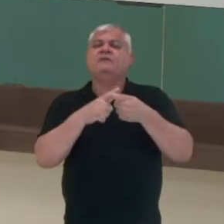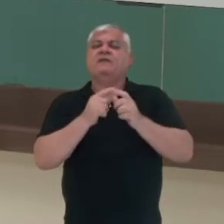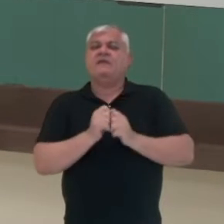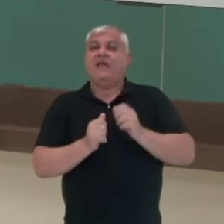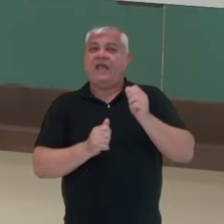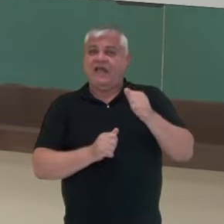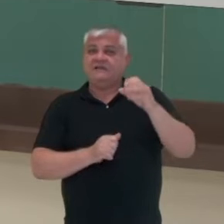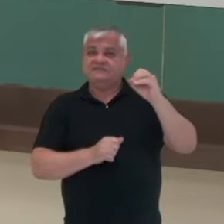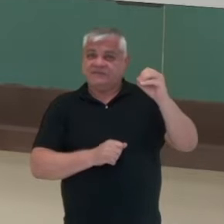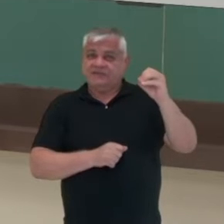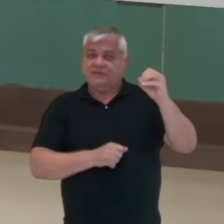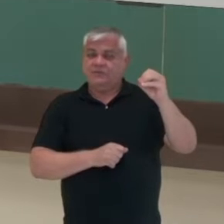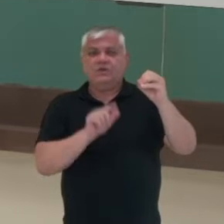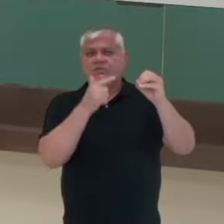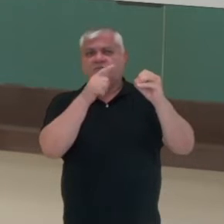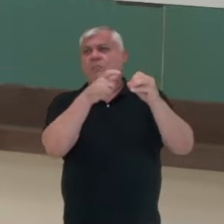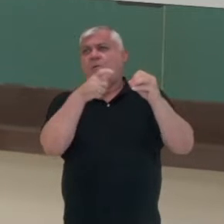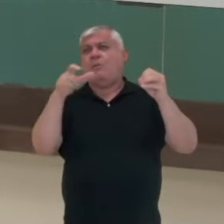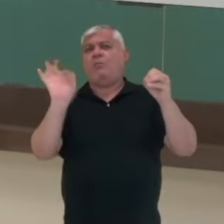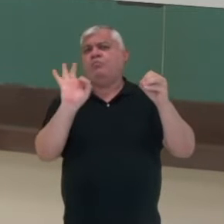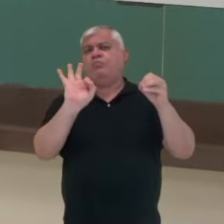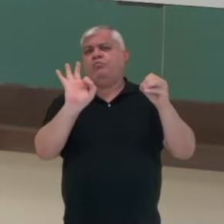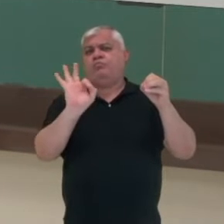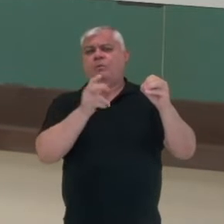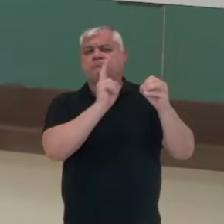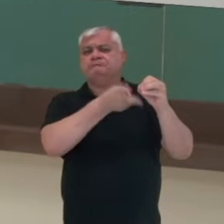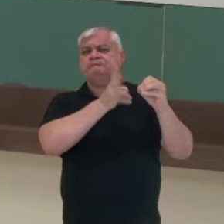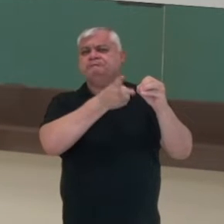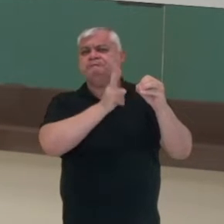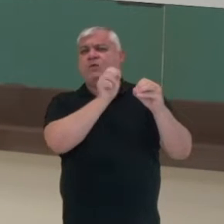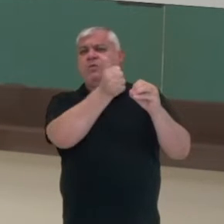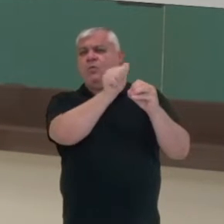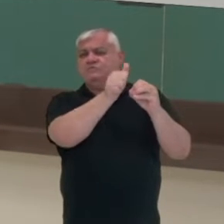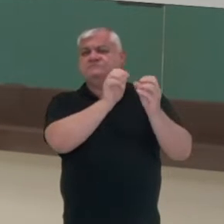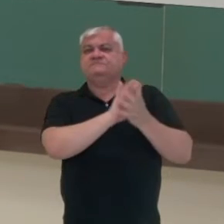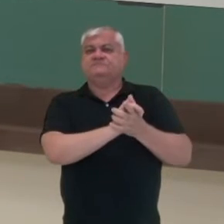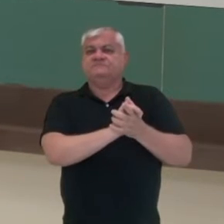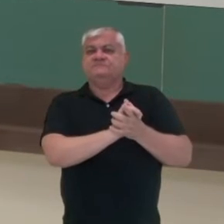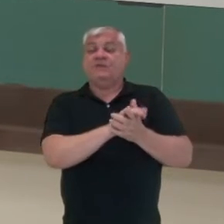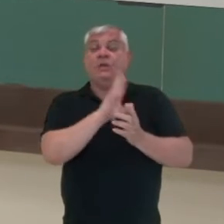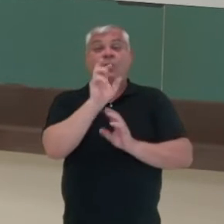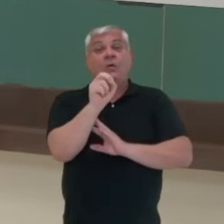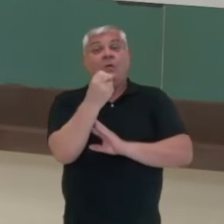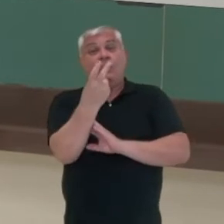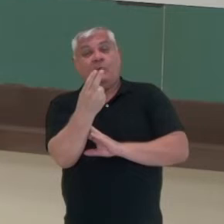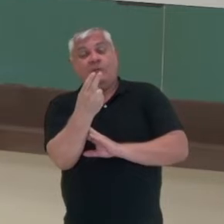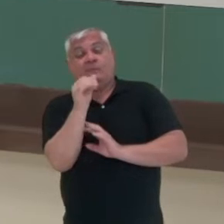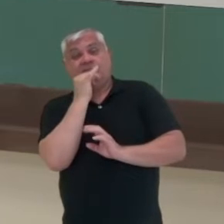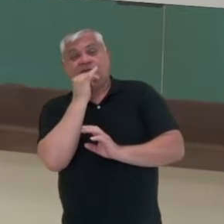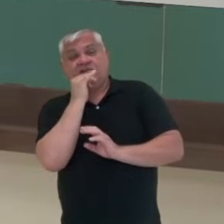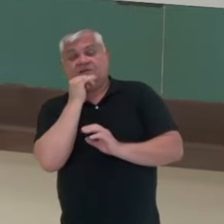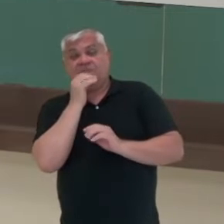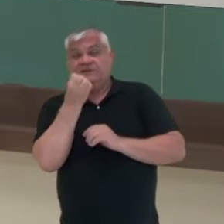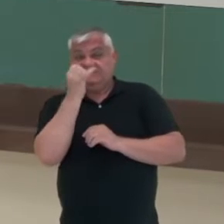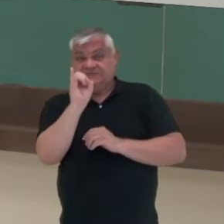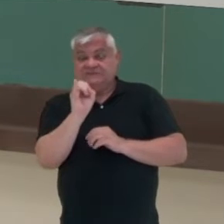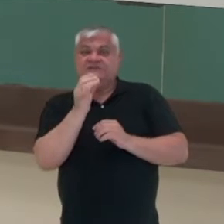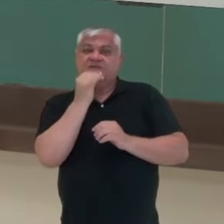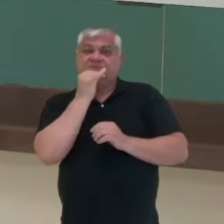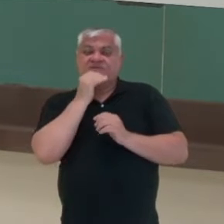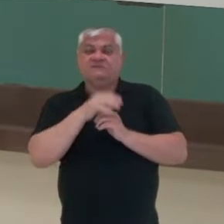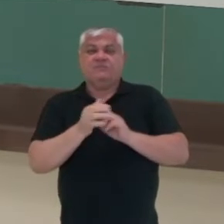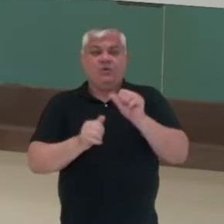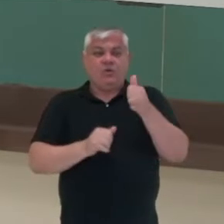Porque nele ainda não houve o crescimento, a gente não aplicou a razão sobre ele. Ou então, se eu não considerar o